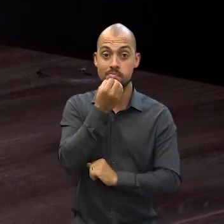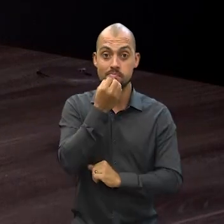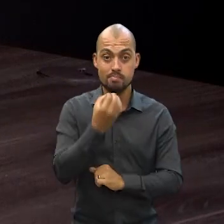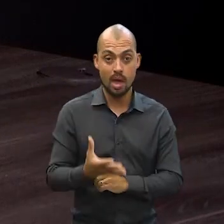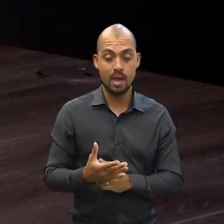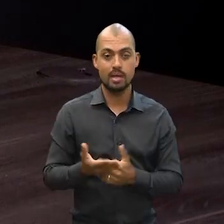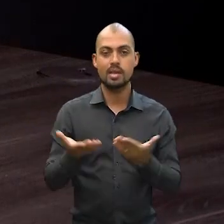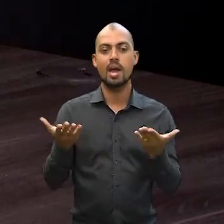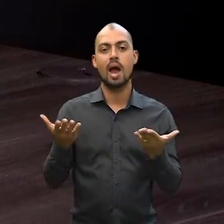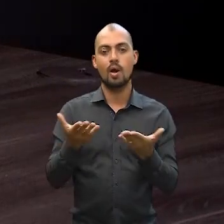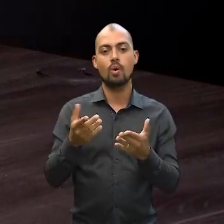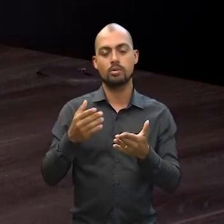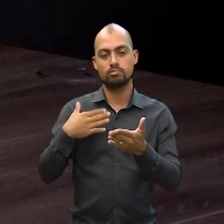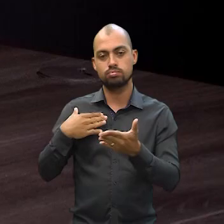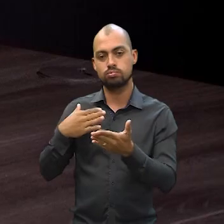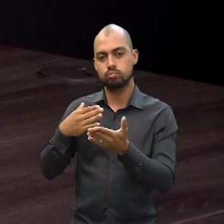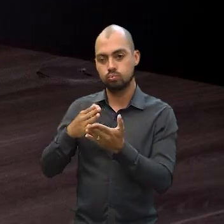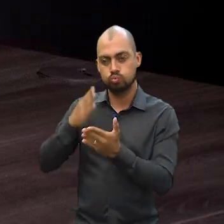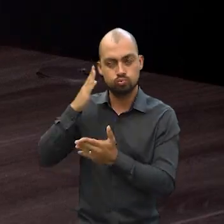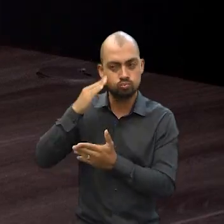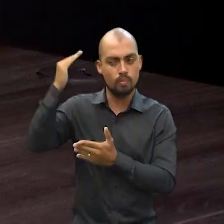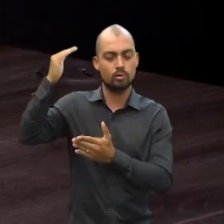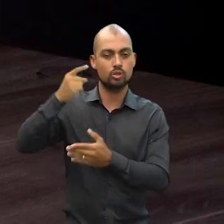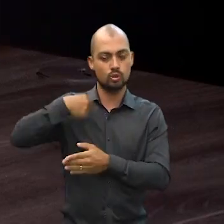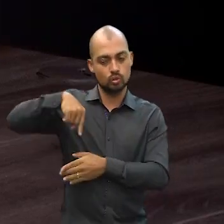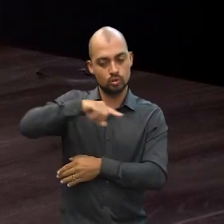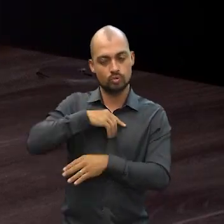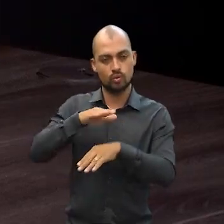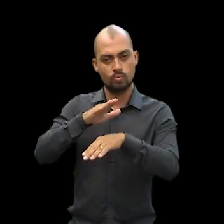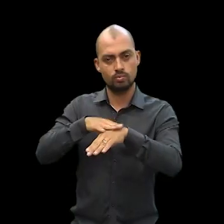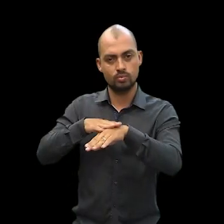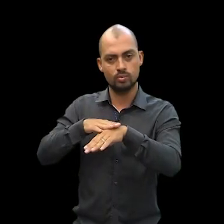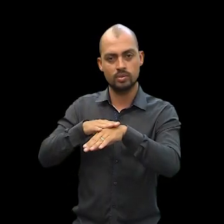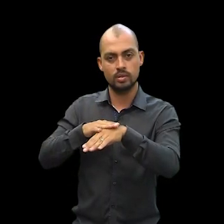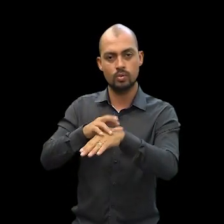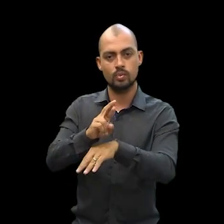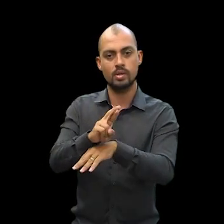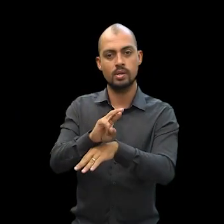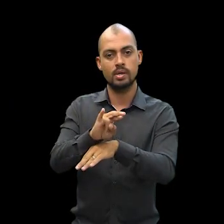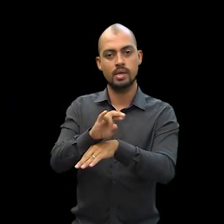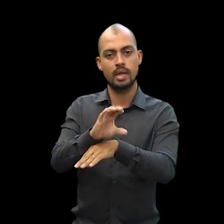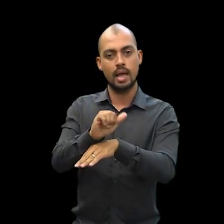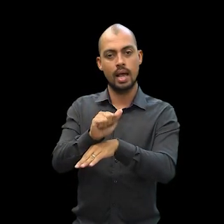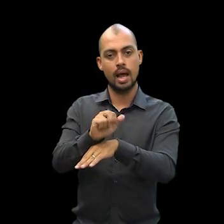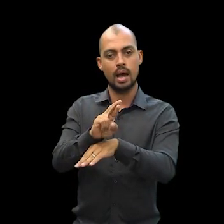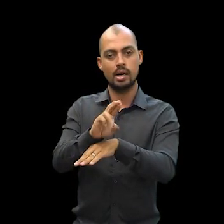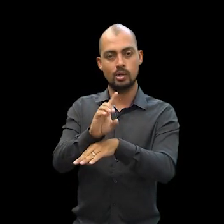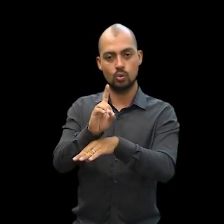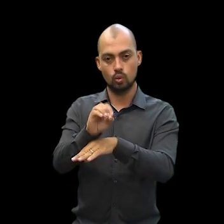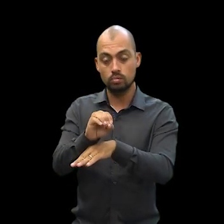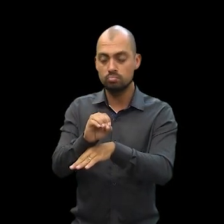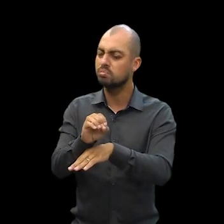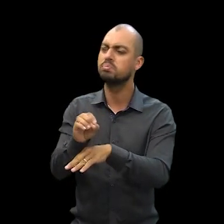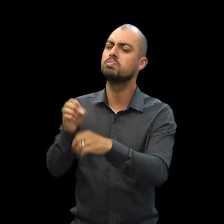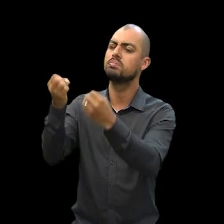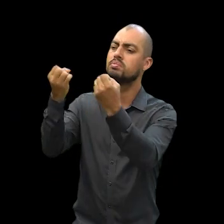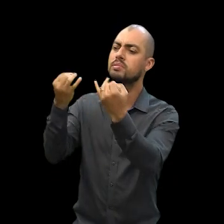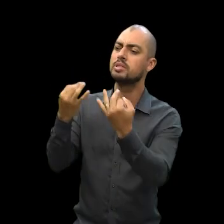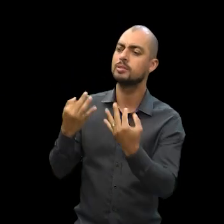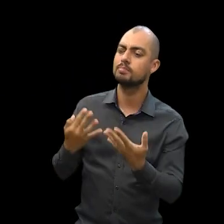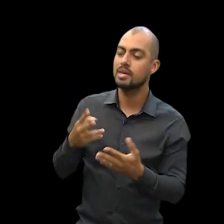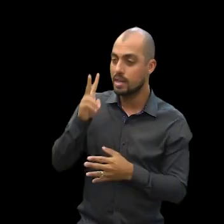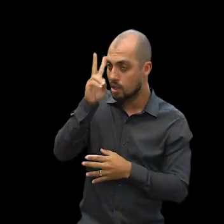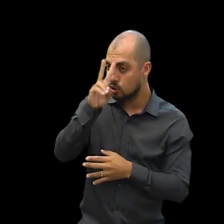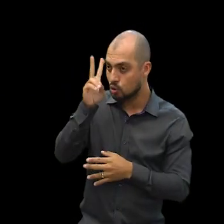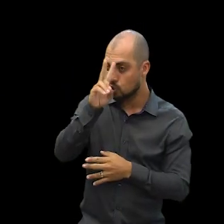E é sobre essa guinada que nós vamos conversar com o Ricardo Helmlinger. Ricardo, me conta essa